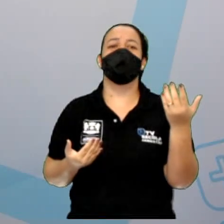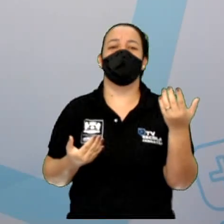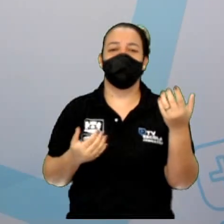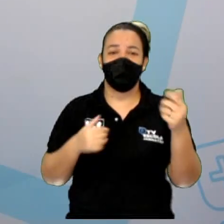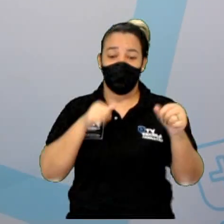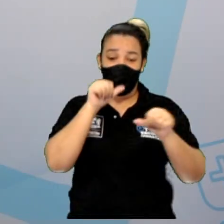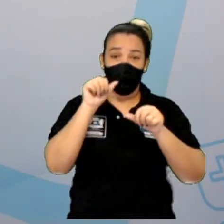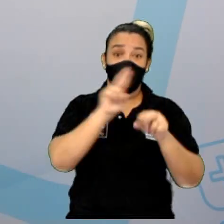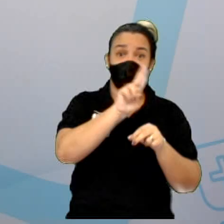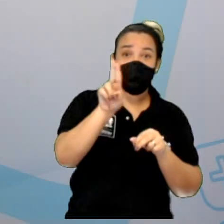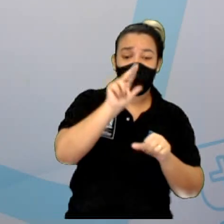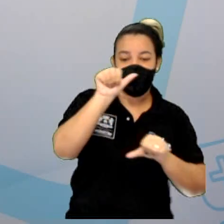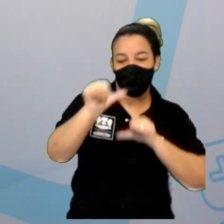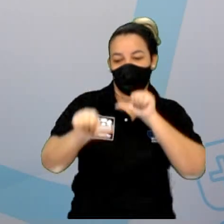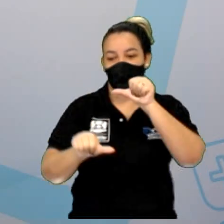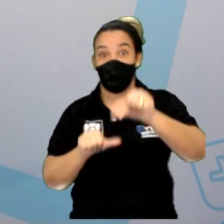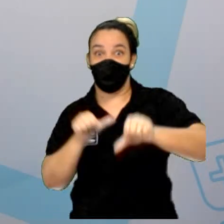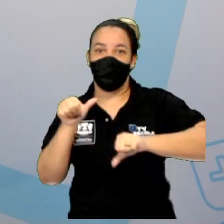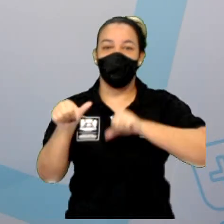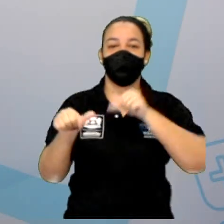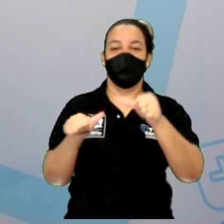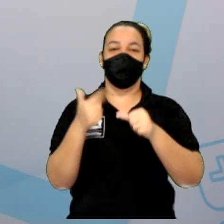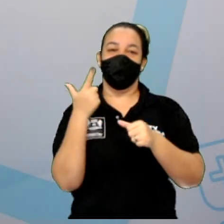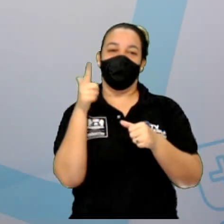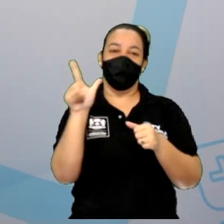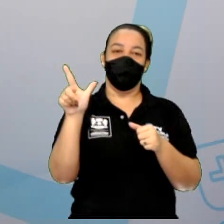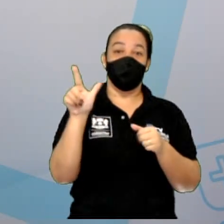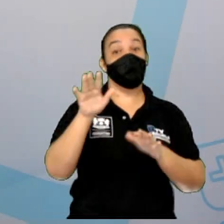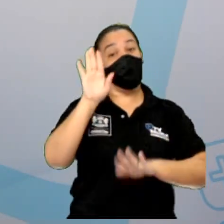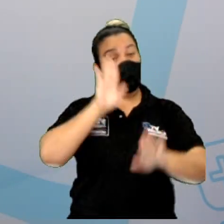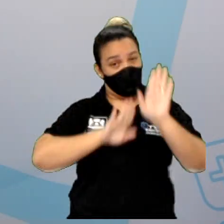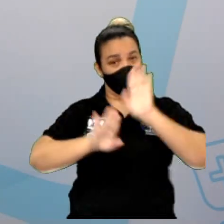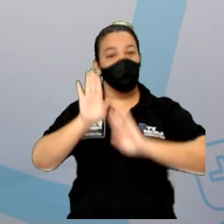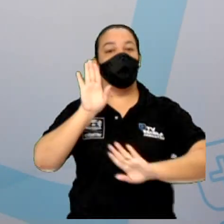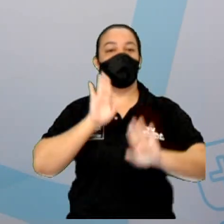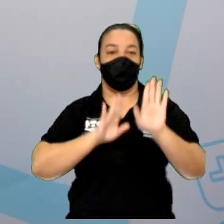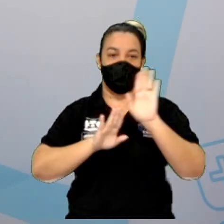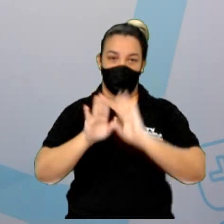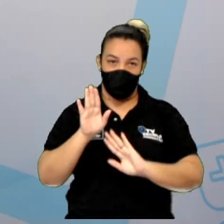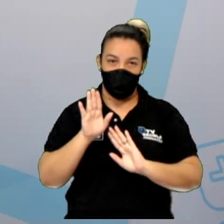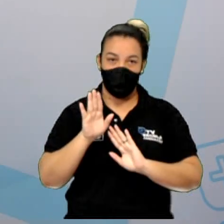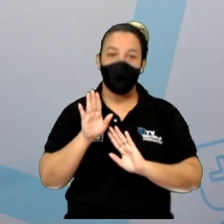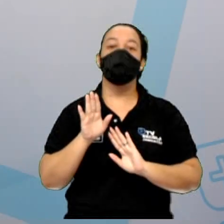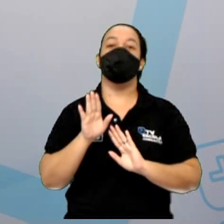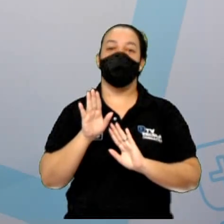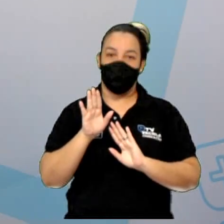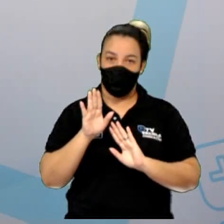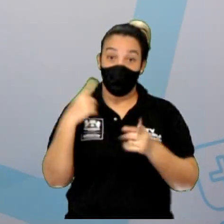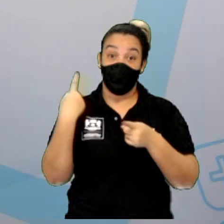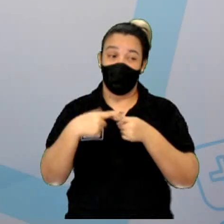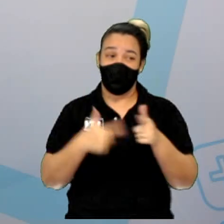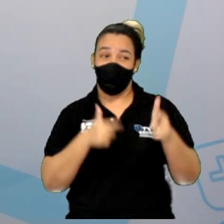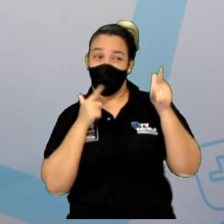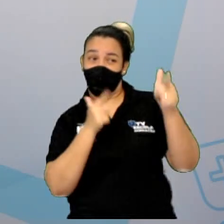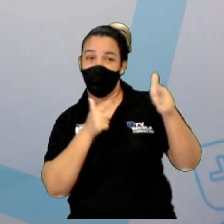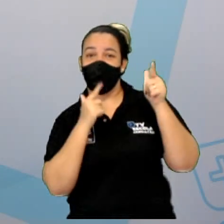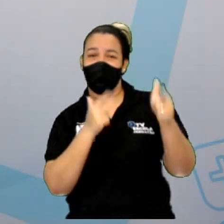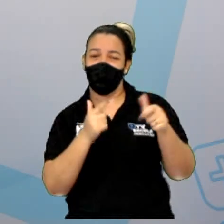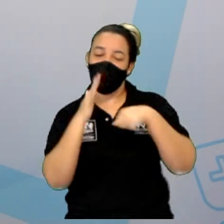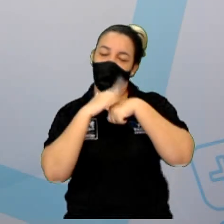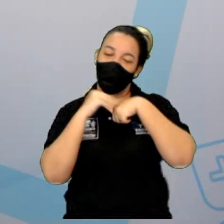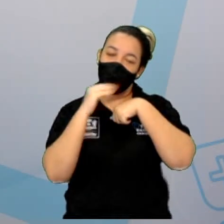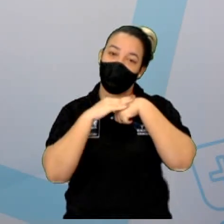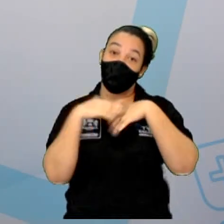forma usual e transforma em apelido. Mas cuidado com os apelidos. Há apelidos carinhosos e há outros que podem ser